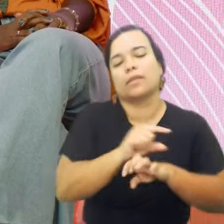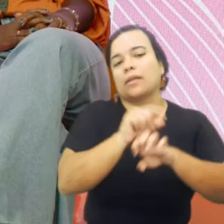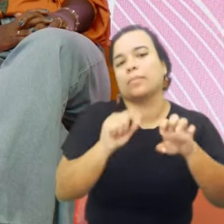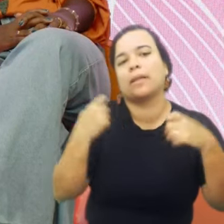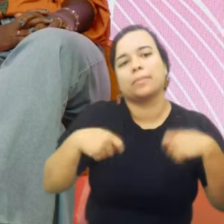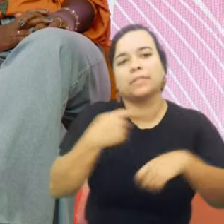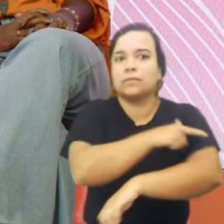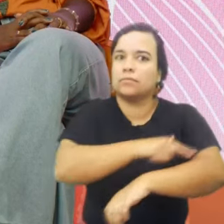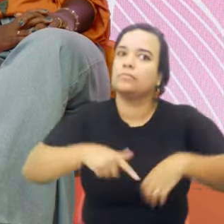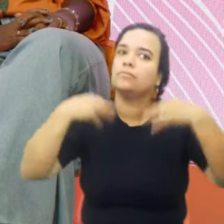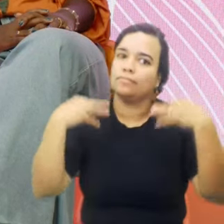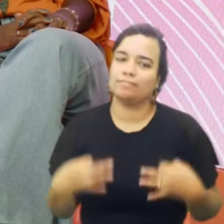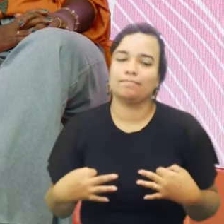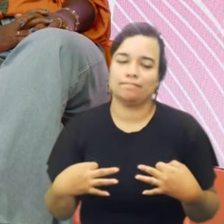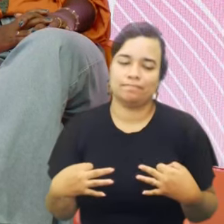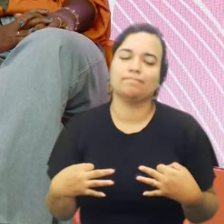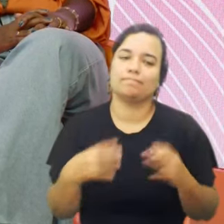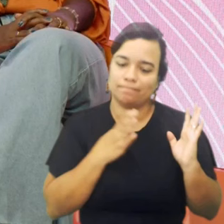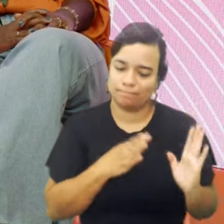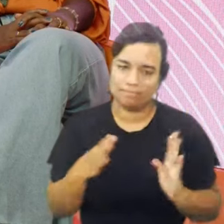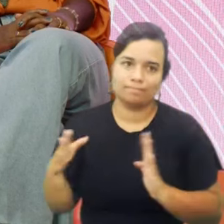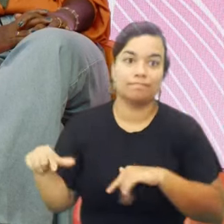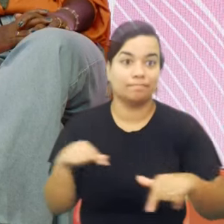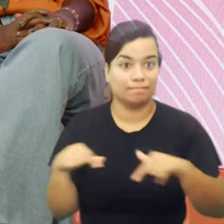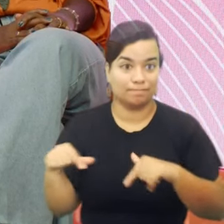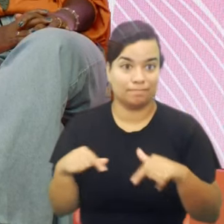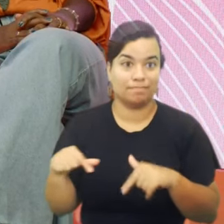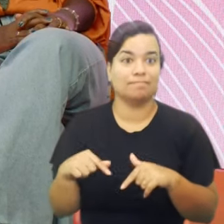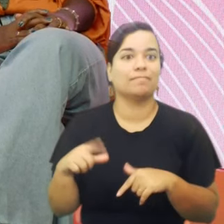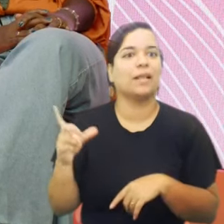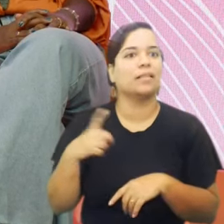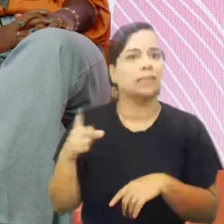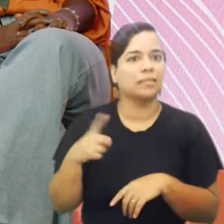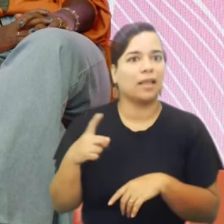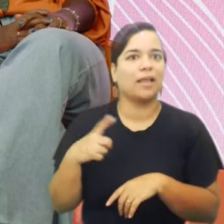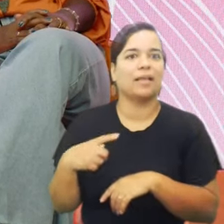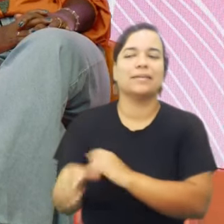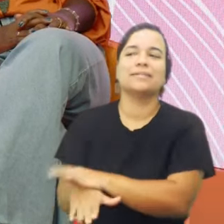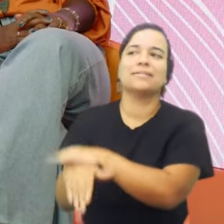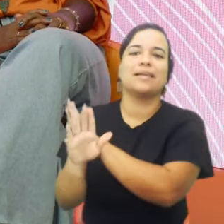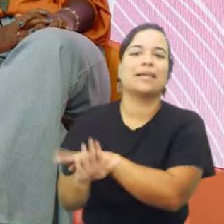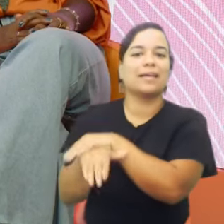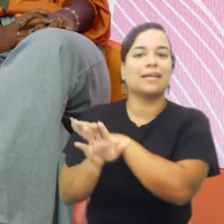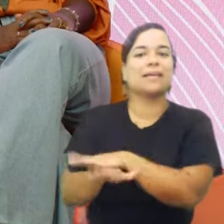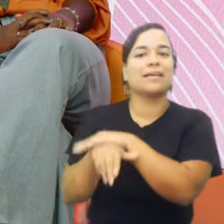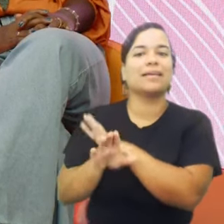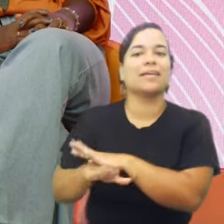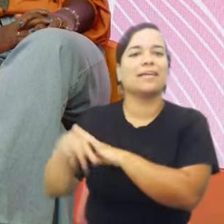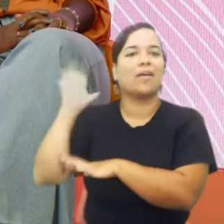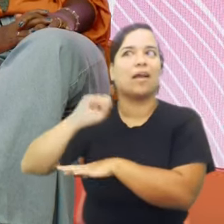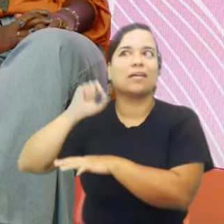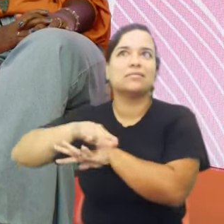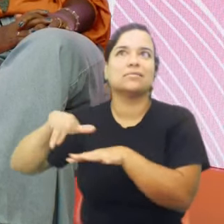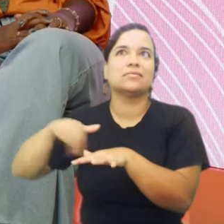de disciplina. Então, o trabalho CLT, o canto da sereia, ele te dá a hora, né? Você tem que entrar, você tem que sair, tem que bater